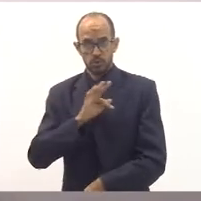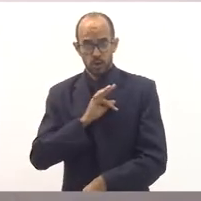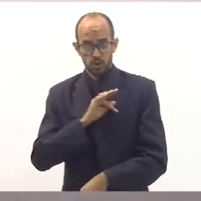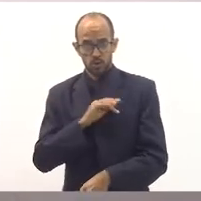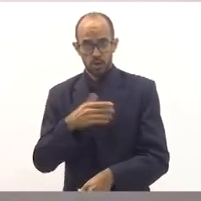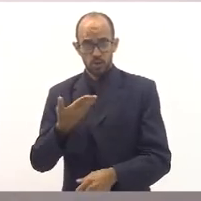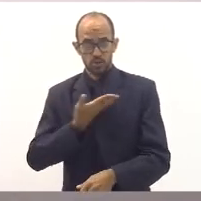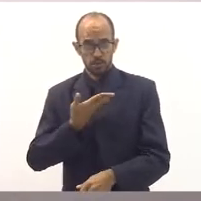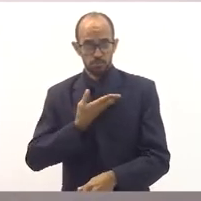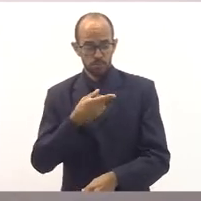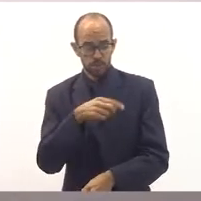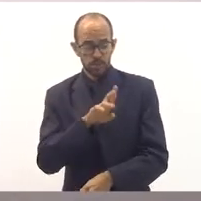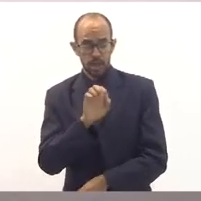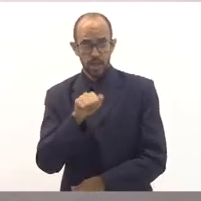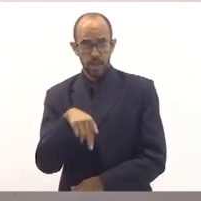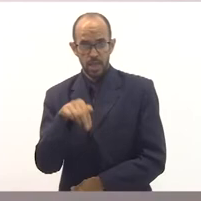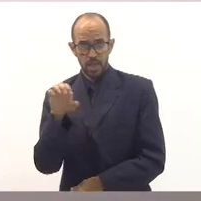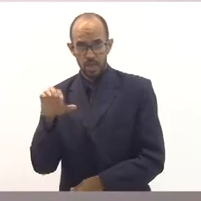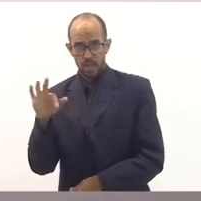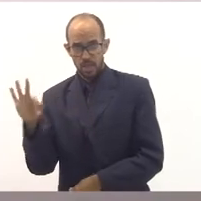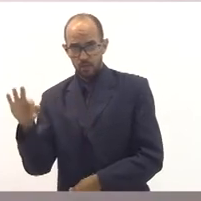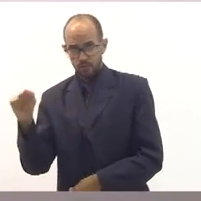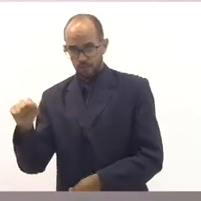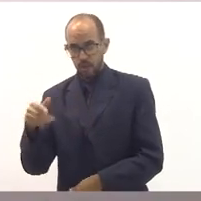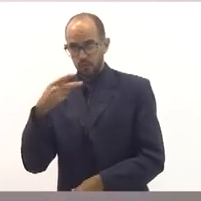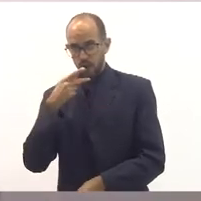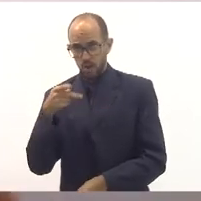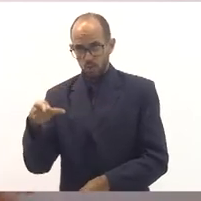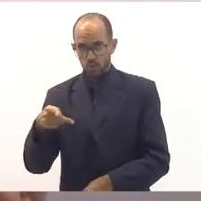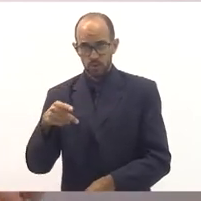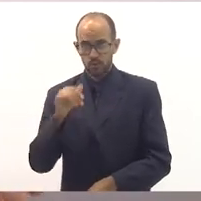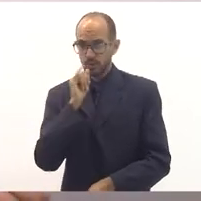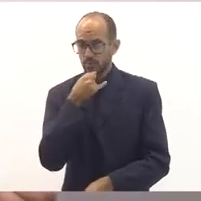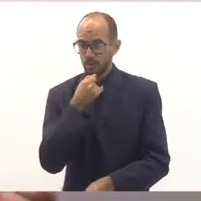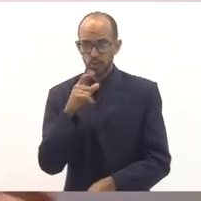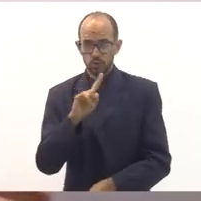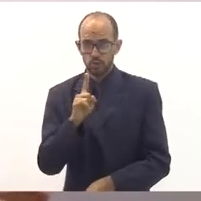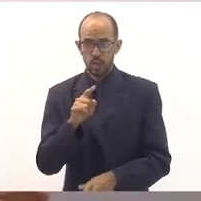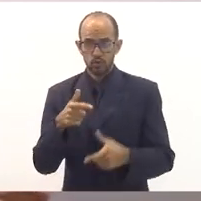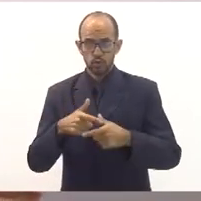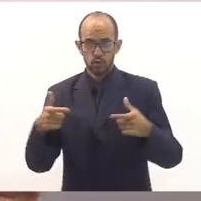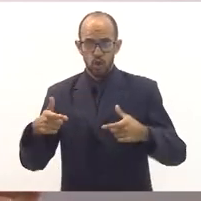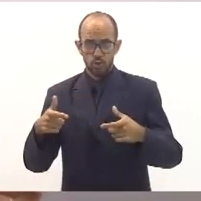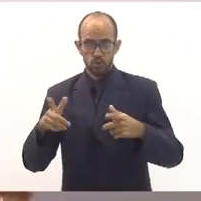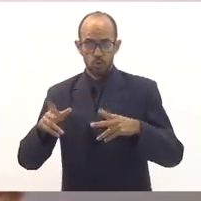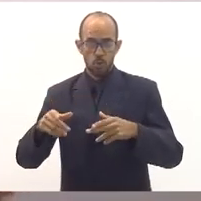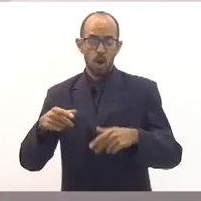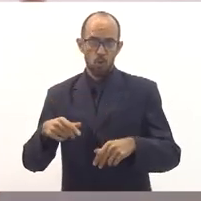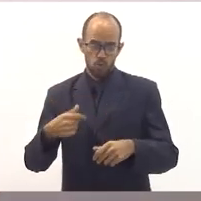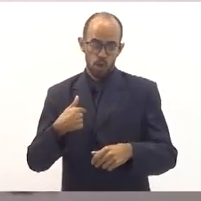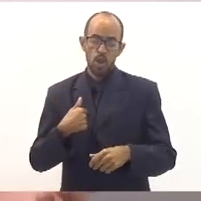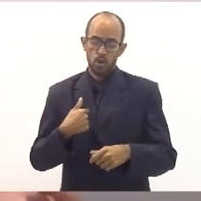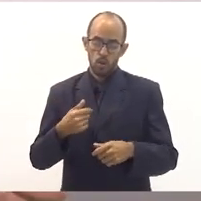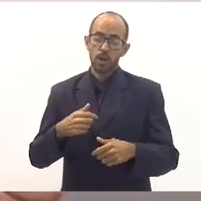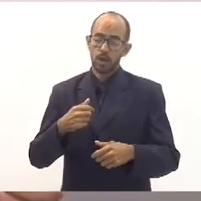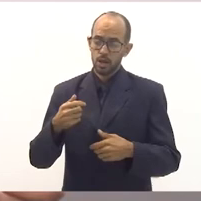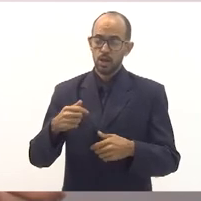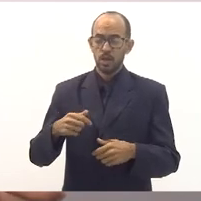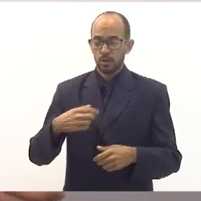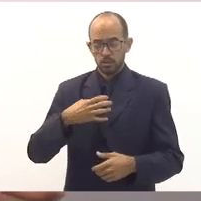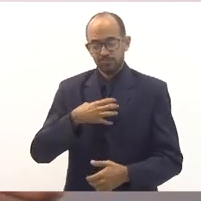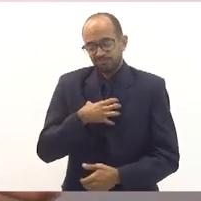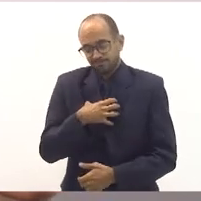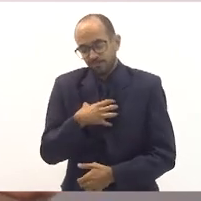Rafa trouxe aqui que infelizmente não teve a mesma sorte que eu hoje meu pai tá comigo infelizmente minha solidariedade